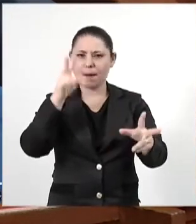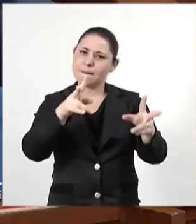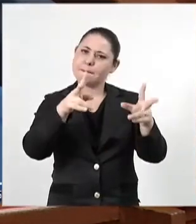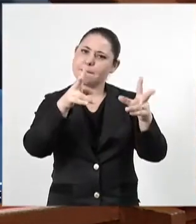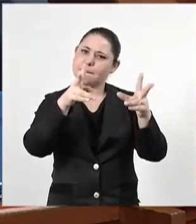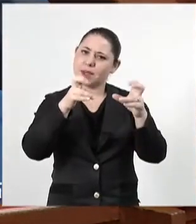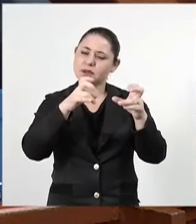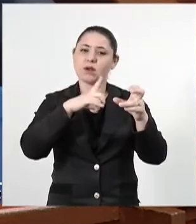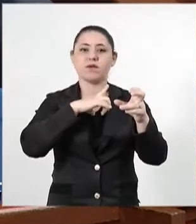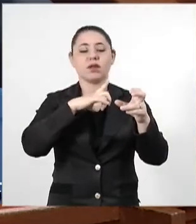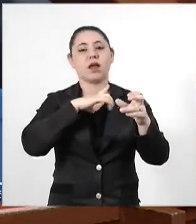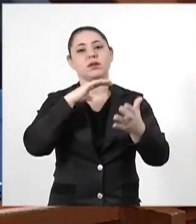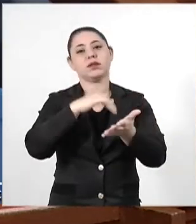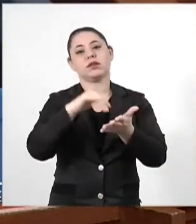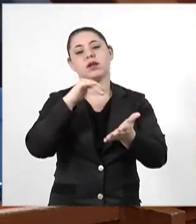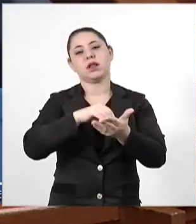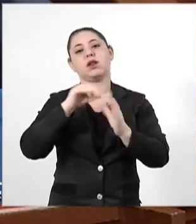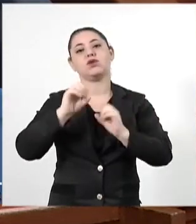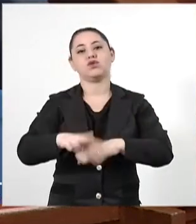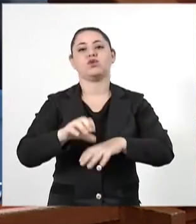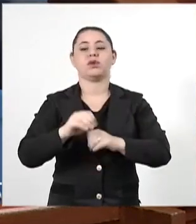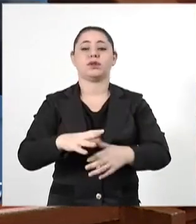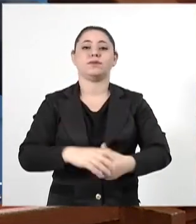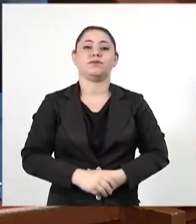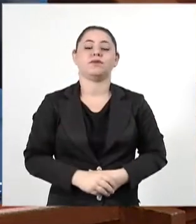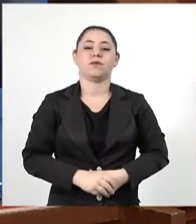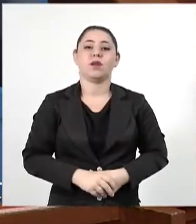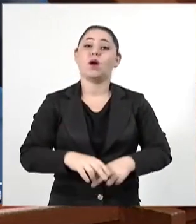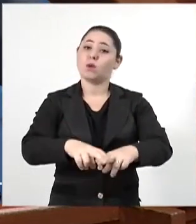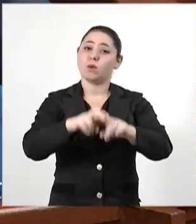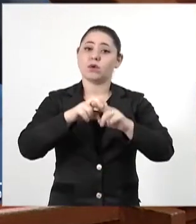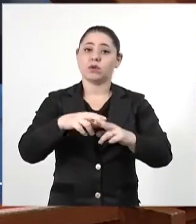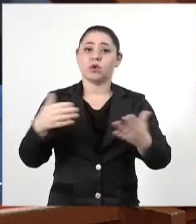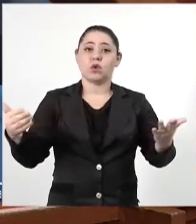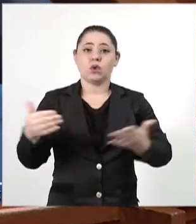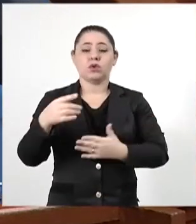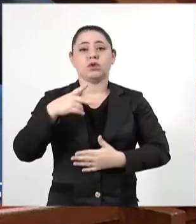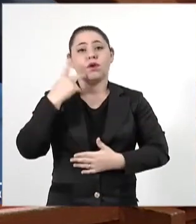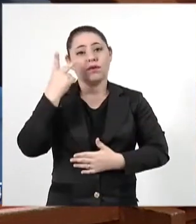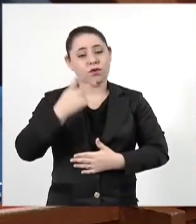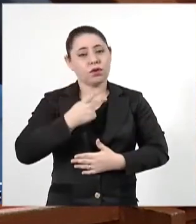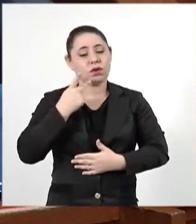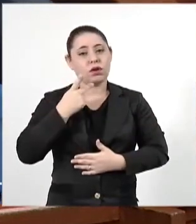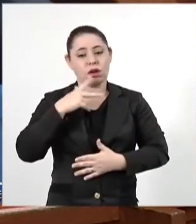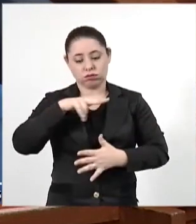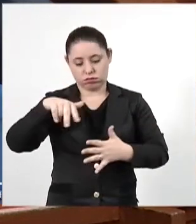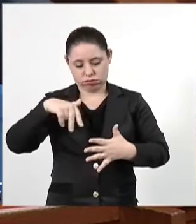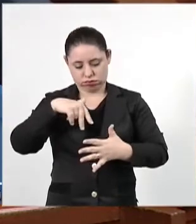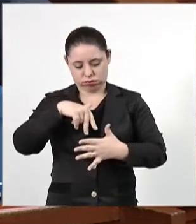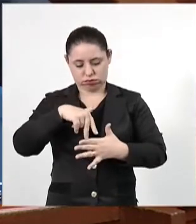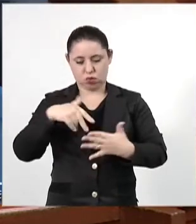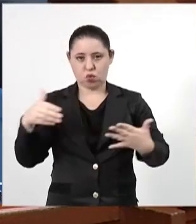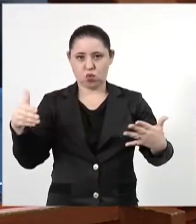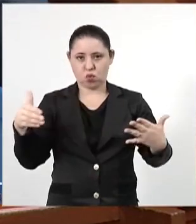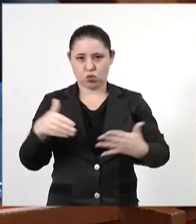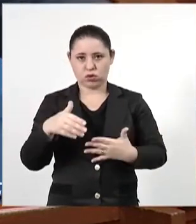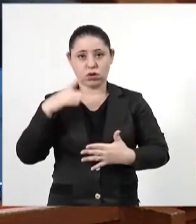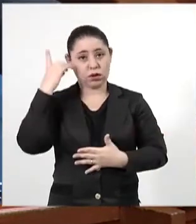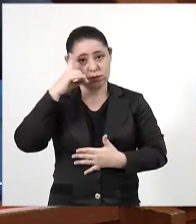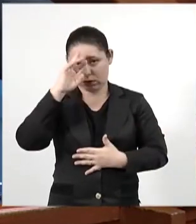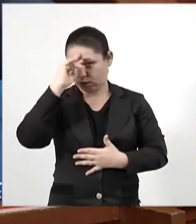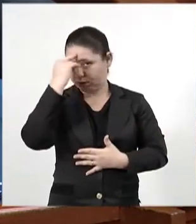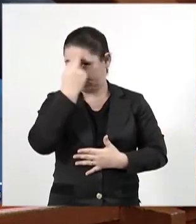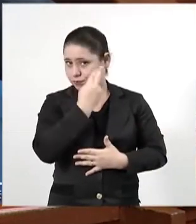percebemos existir por parte da Secretaria de Educação. Então, eu estou, dessa tribuna, deputado